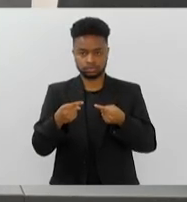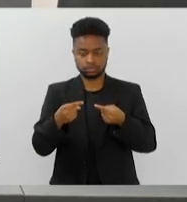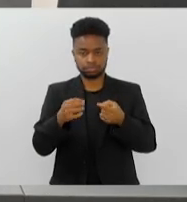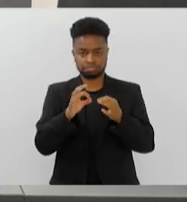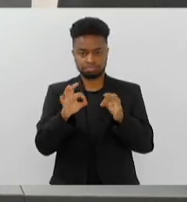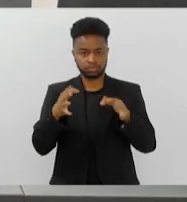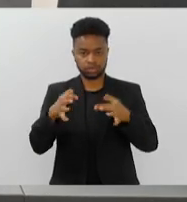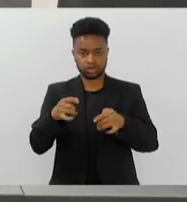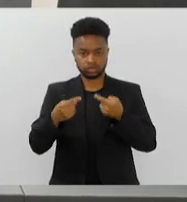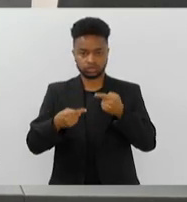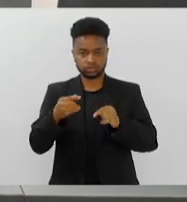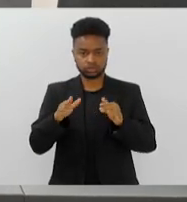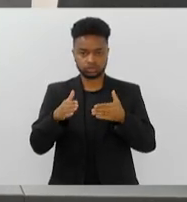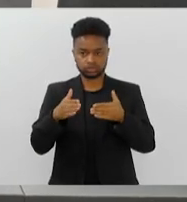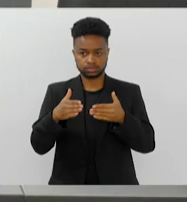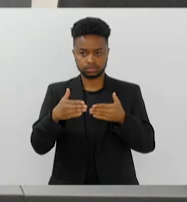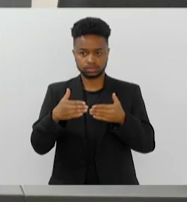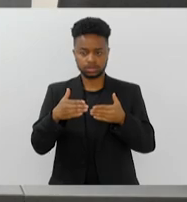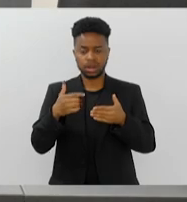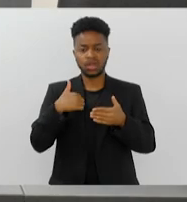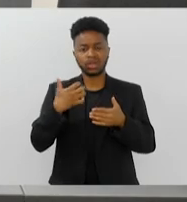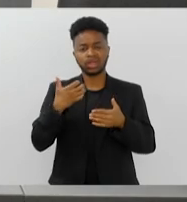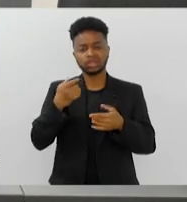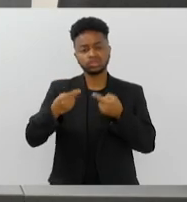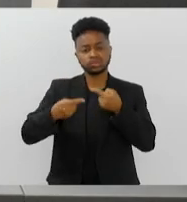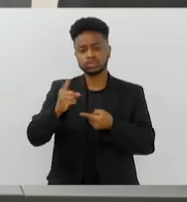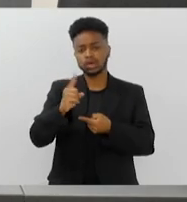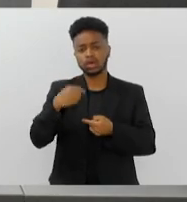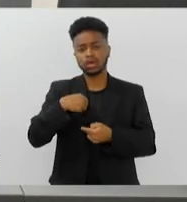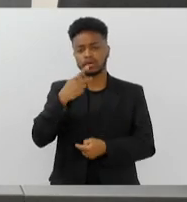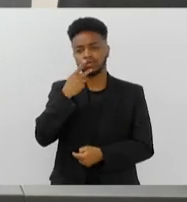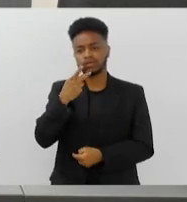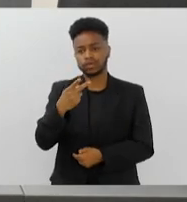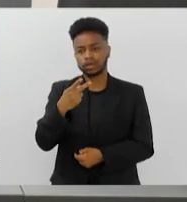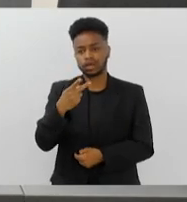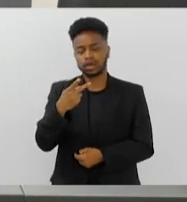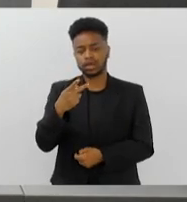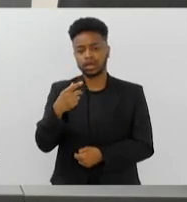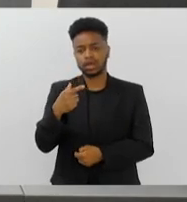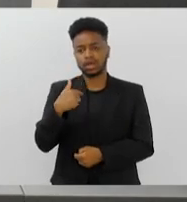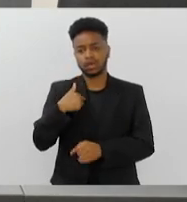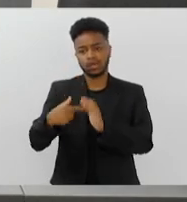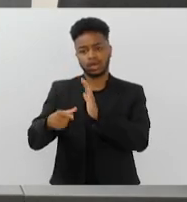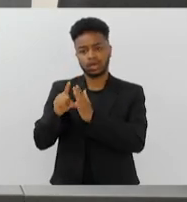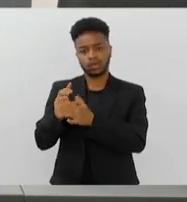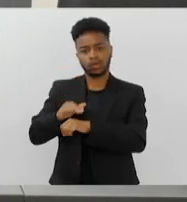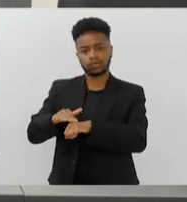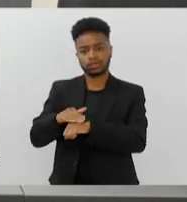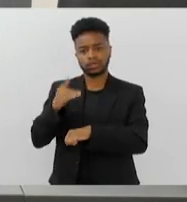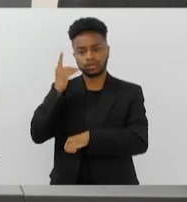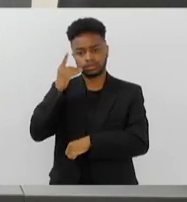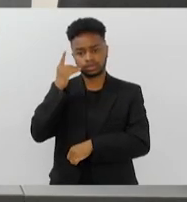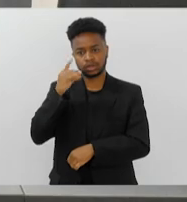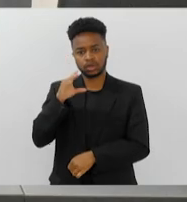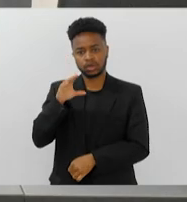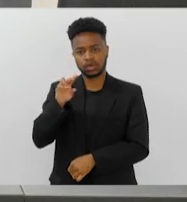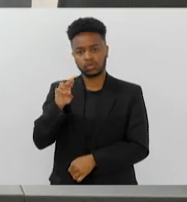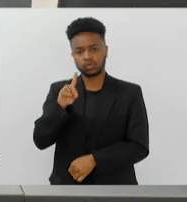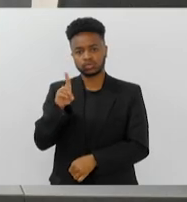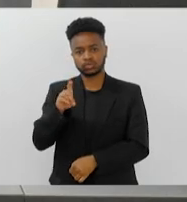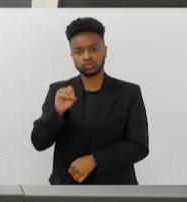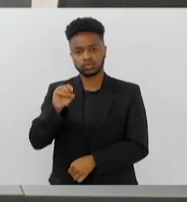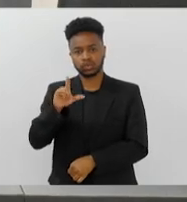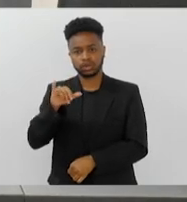não havendo quem queira discutir, eu queria não discutir, mas queria fazer a menção aqui, ao que eu conversava aqui em paralelo com o deputado Cozzolino,